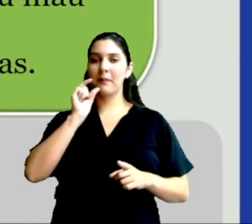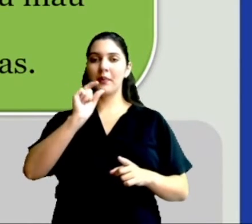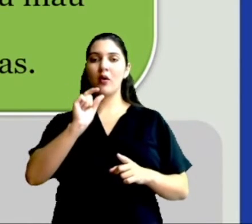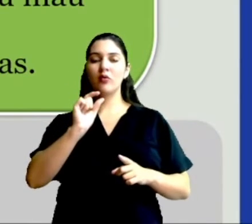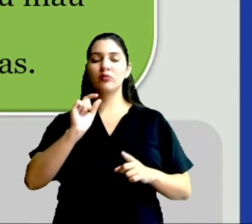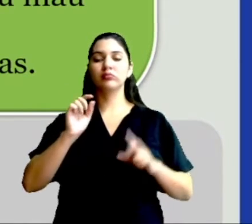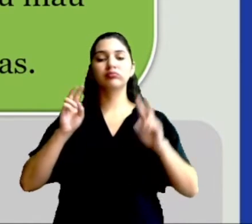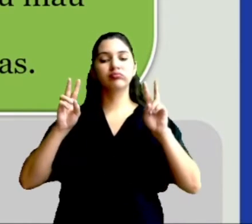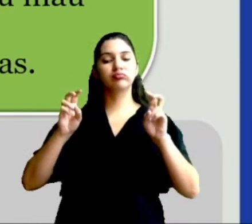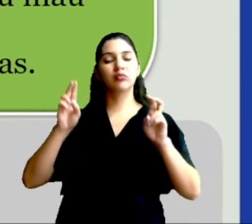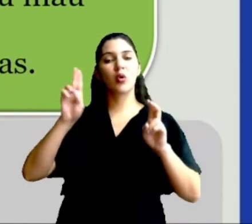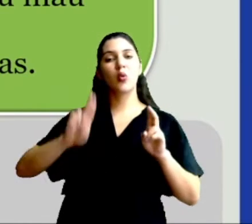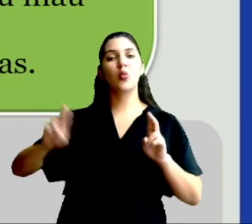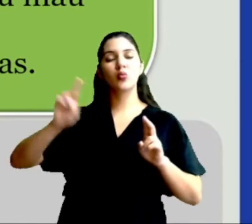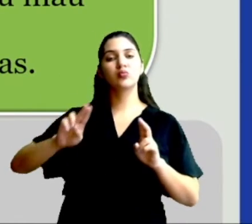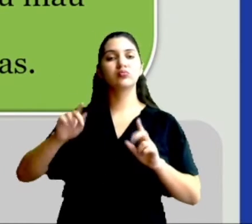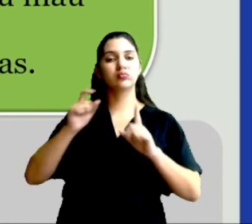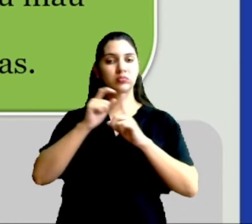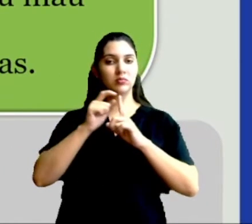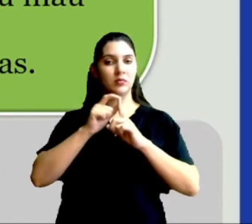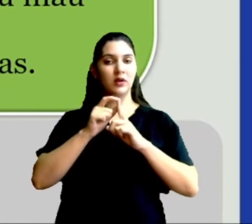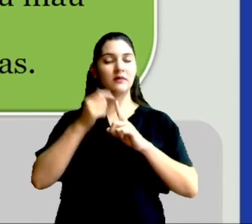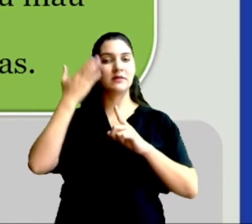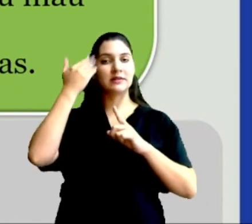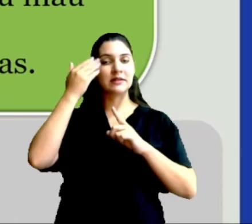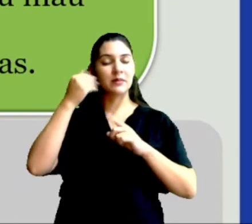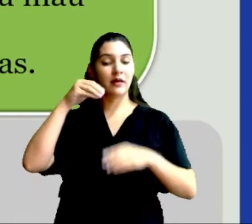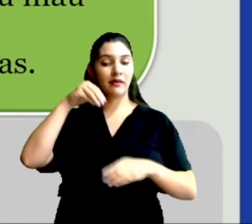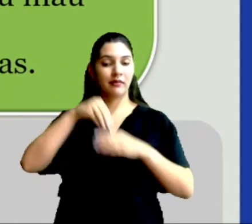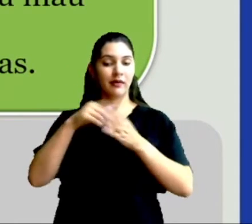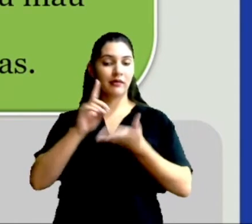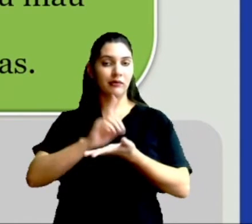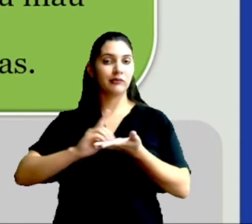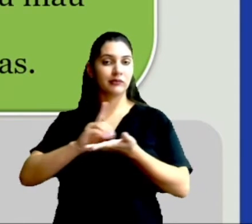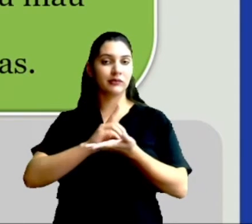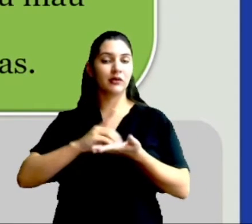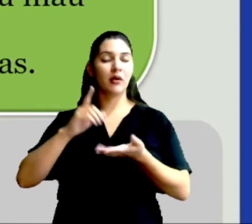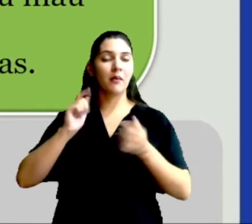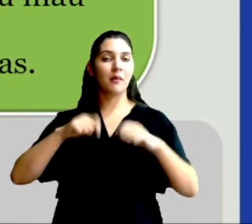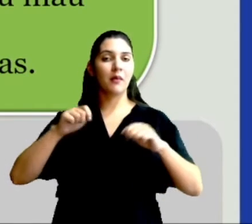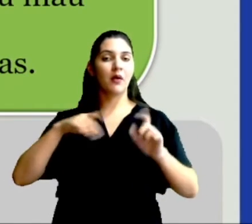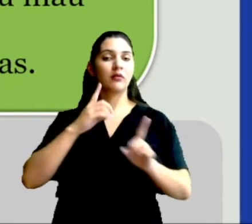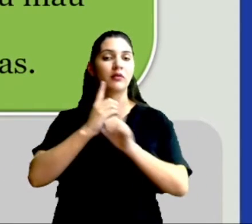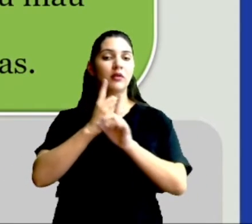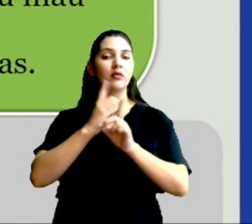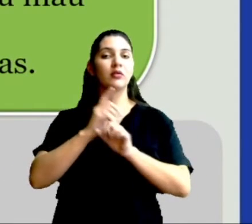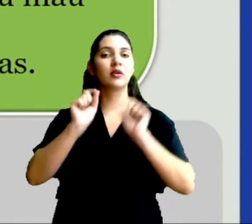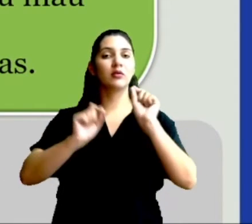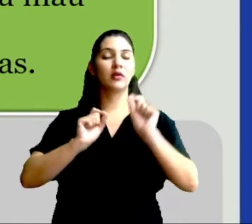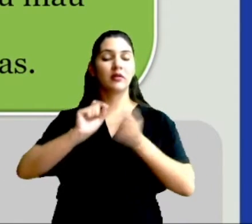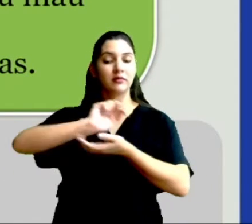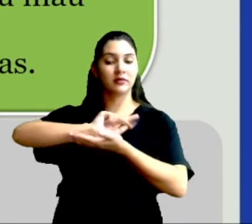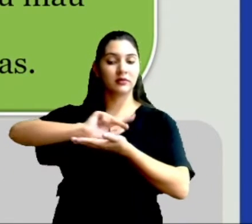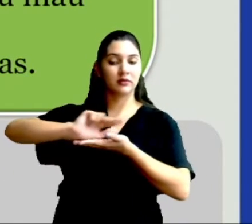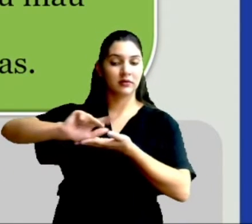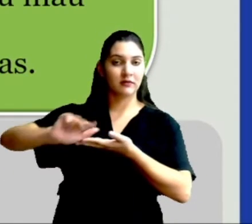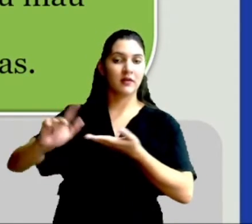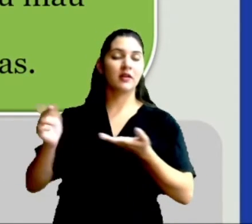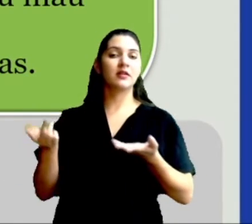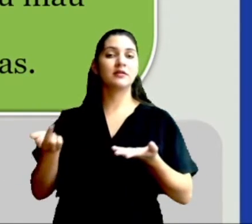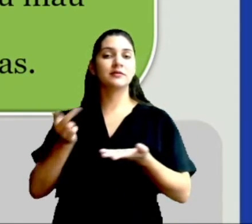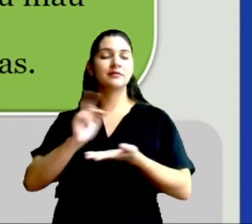pouco sobre esse uso aí das palavras e saber que dentro do dicionário a gente pode encontrar vários